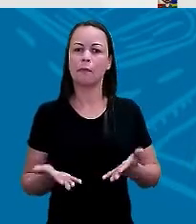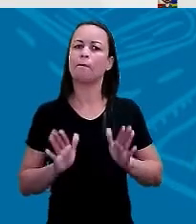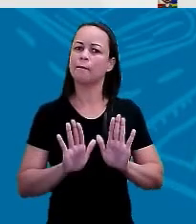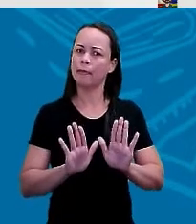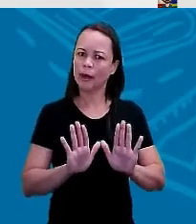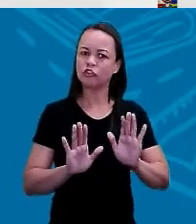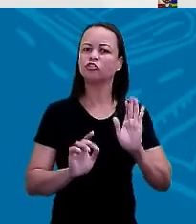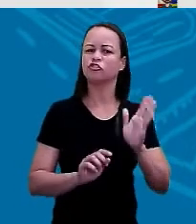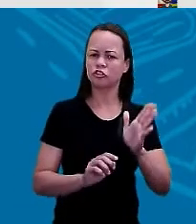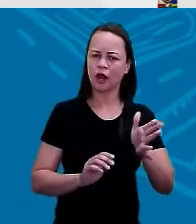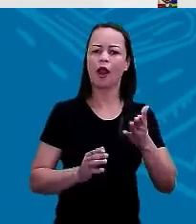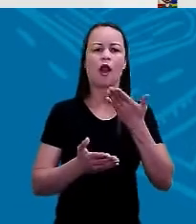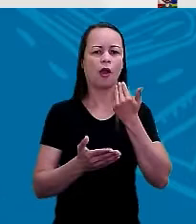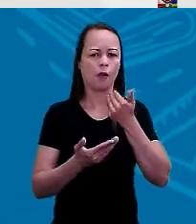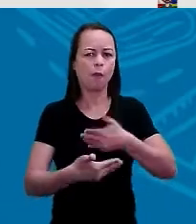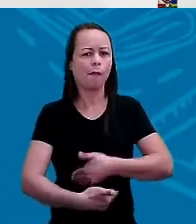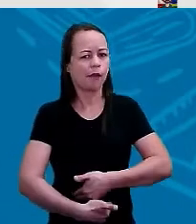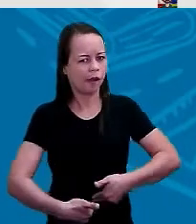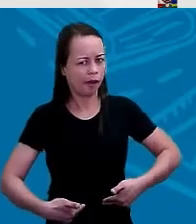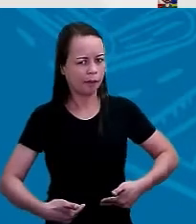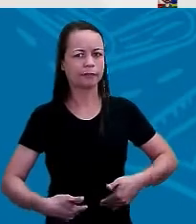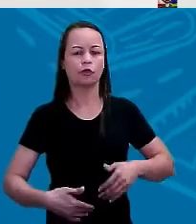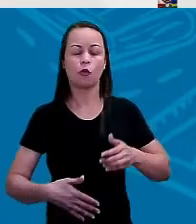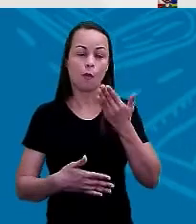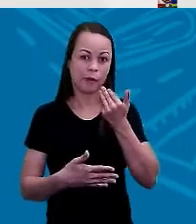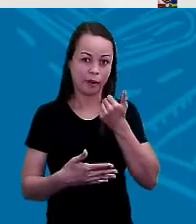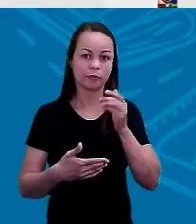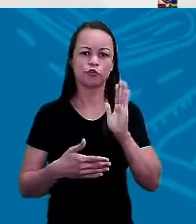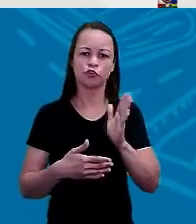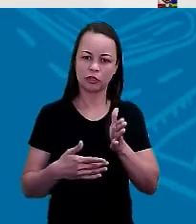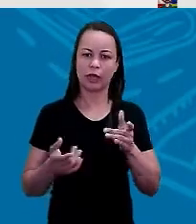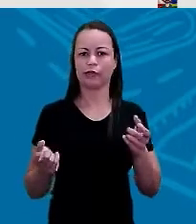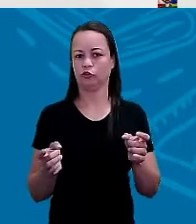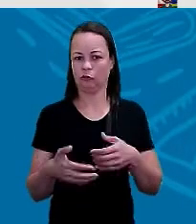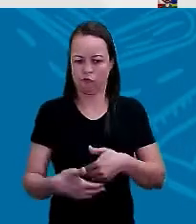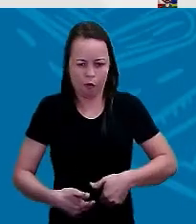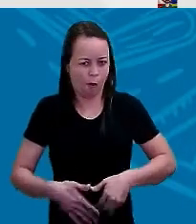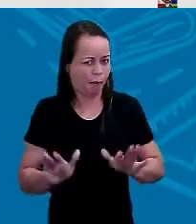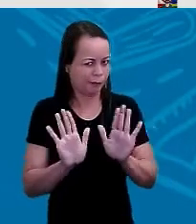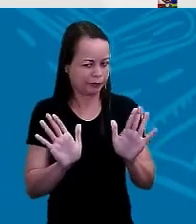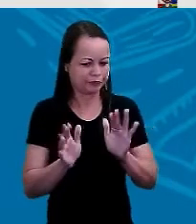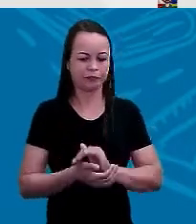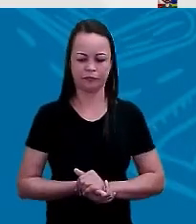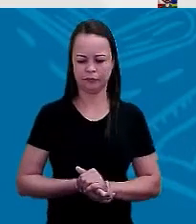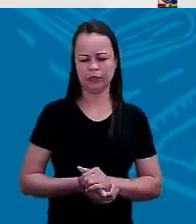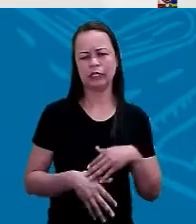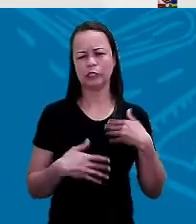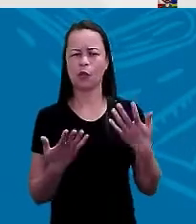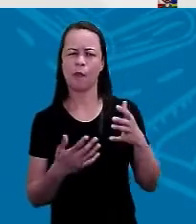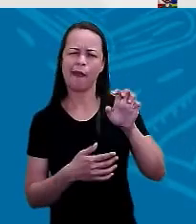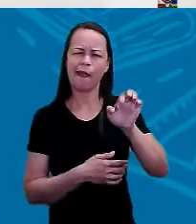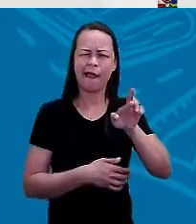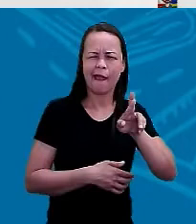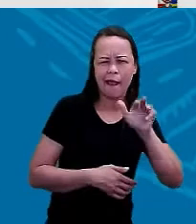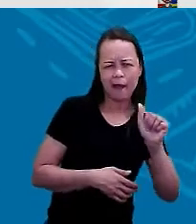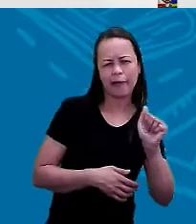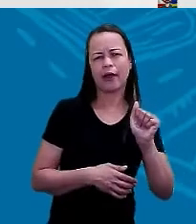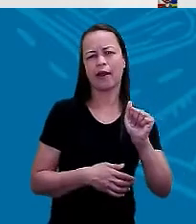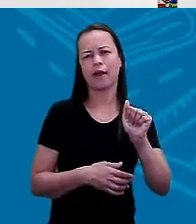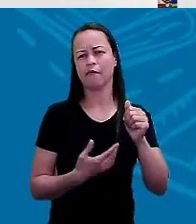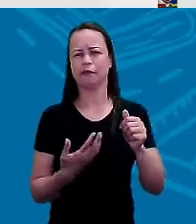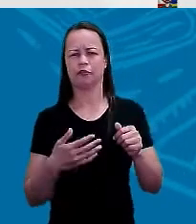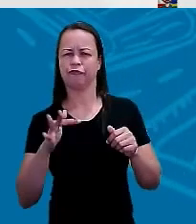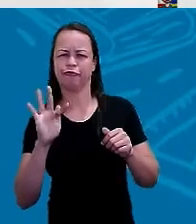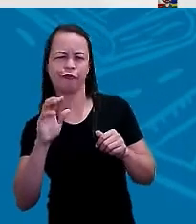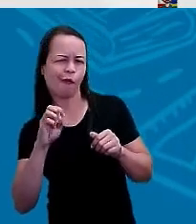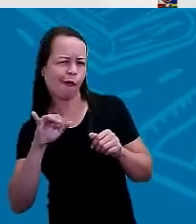não estamos mais, tá? Então, observem que em cada um eu dizia, era, mas não é, era, mas não foi. Então, esse era, mas não é,